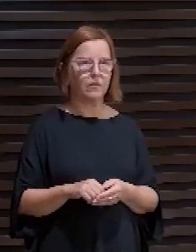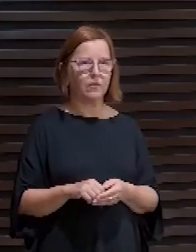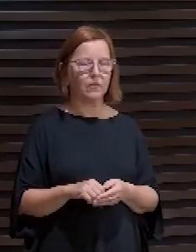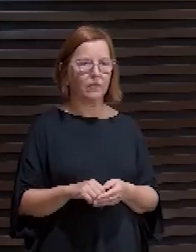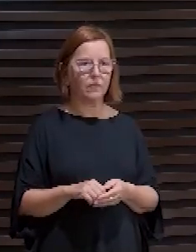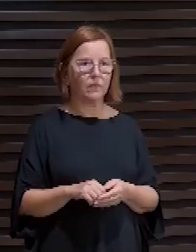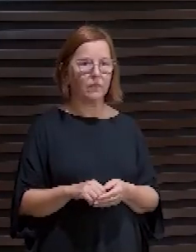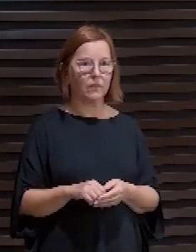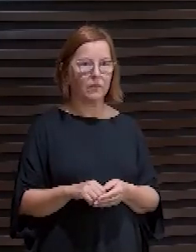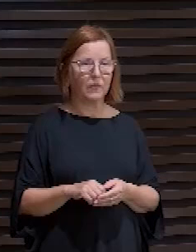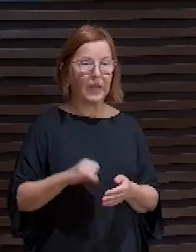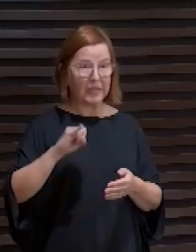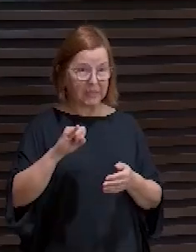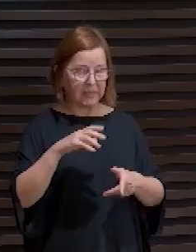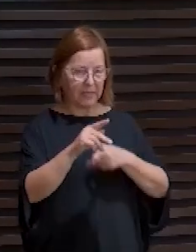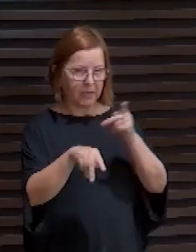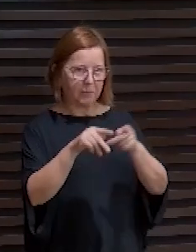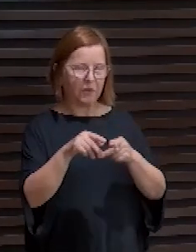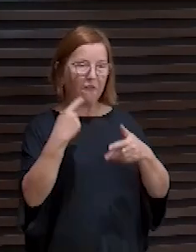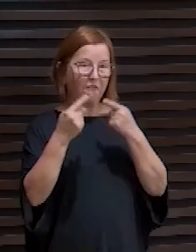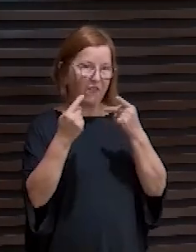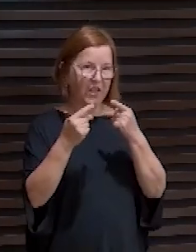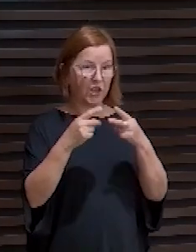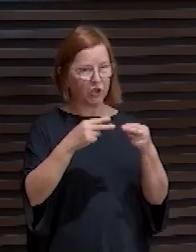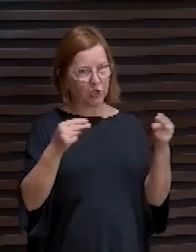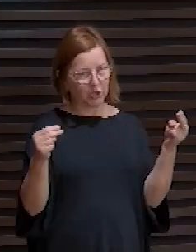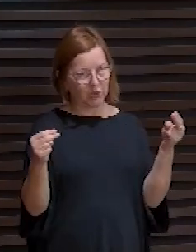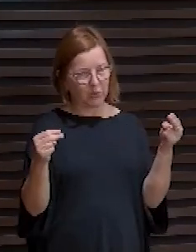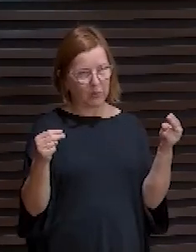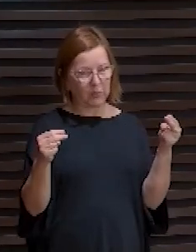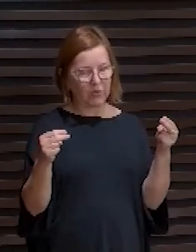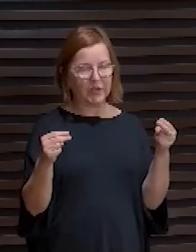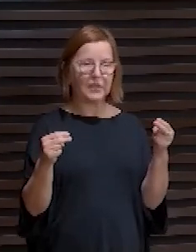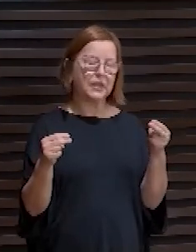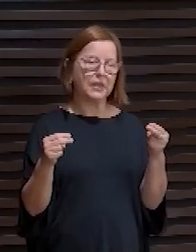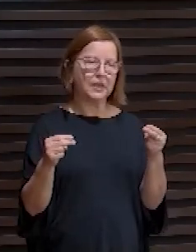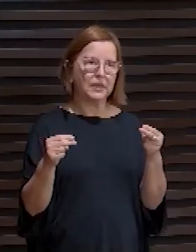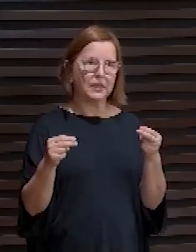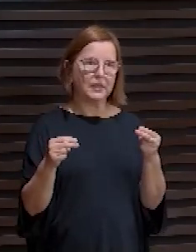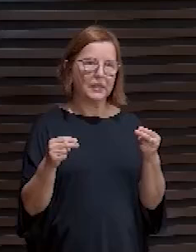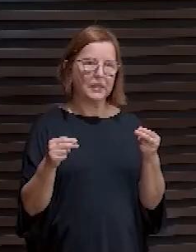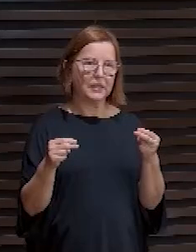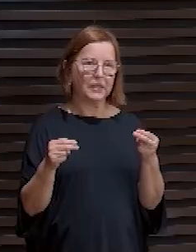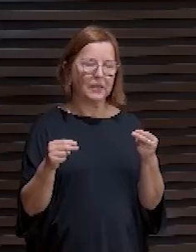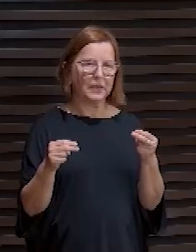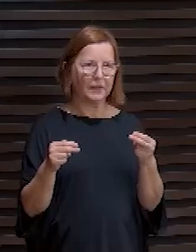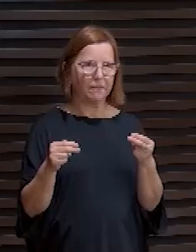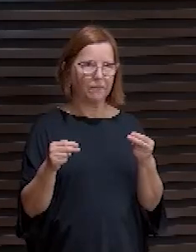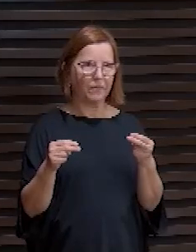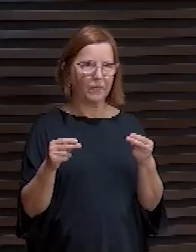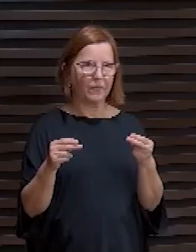moral, ética e valores são tratados com pessoas não cristãs, você faz afirmações baseadas